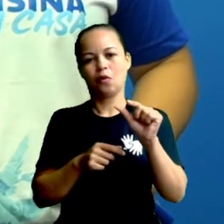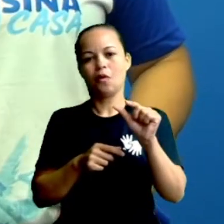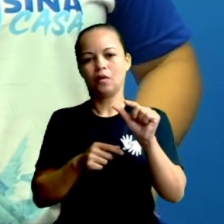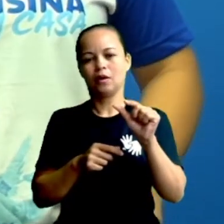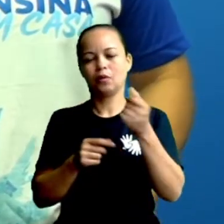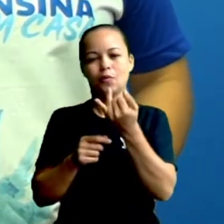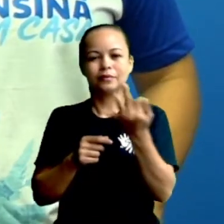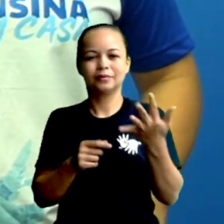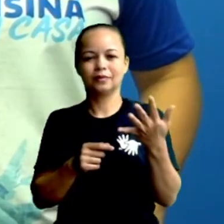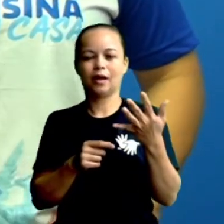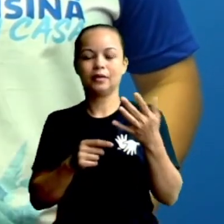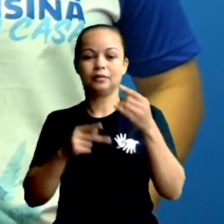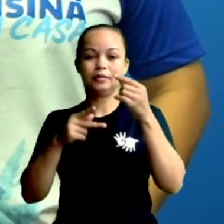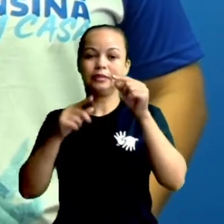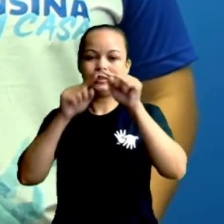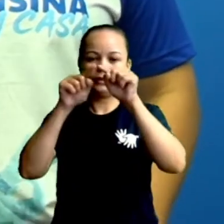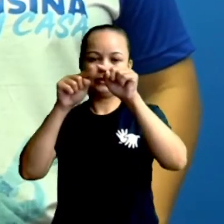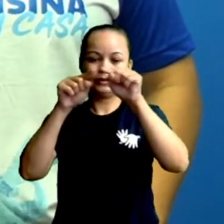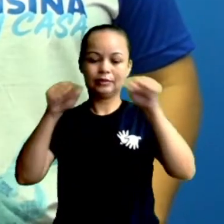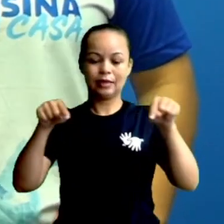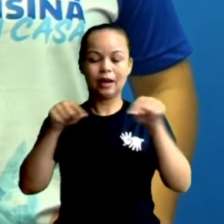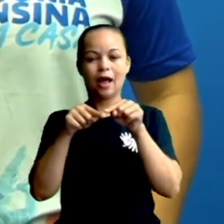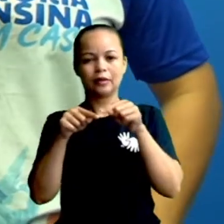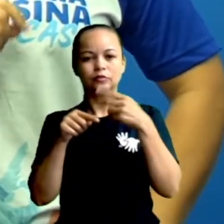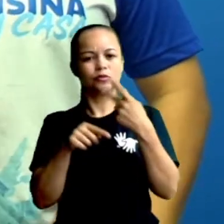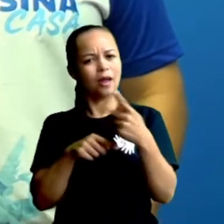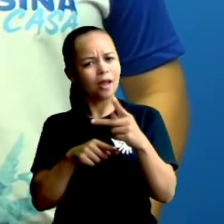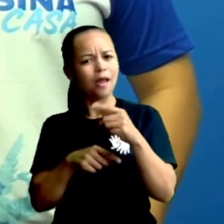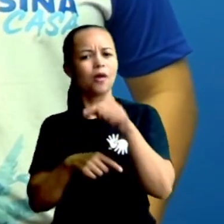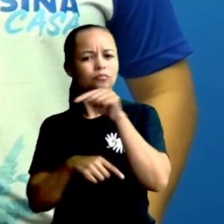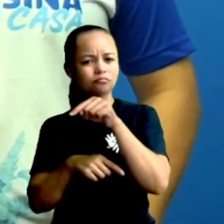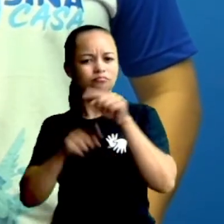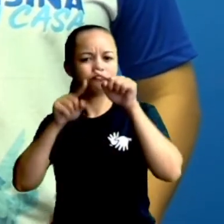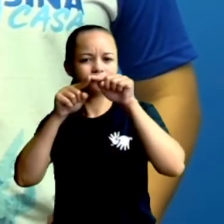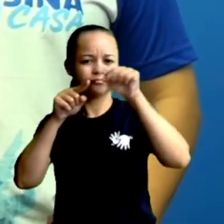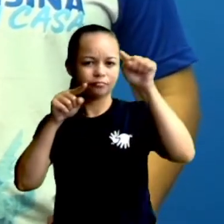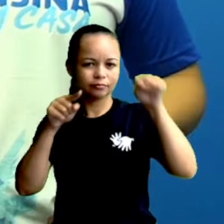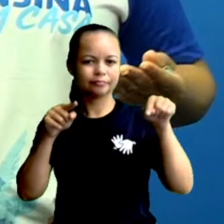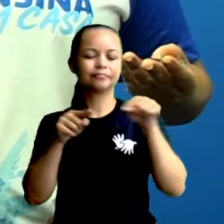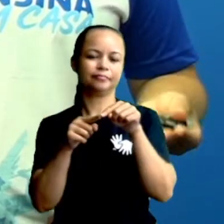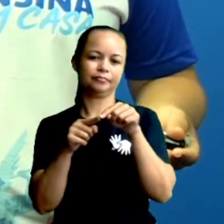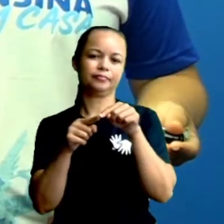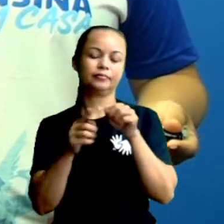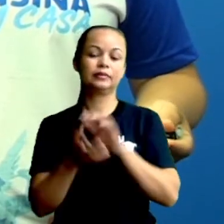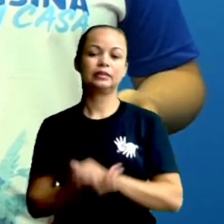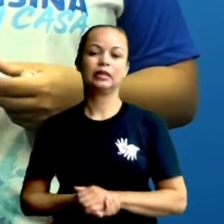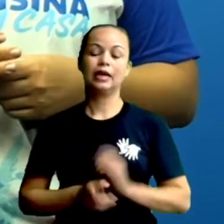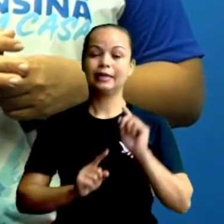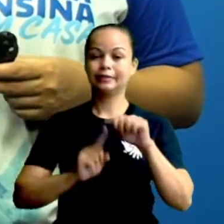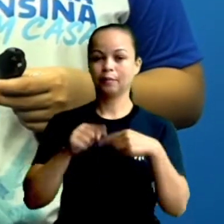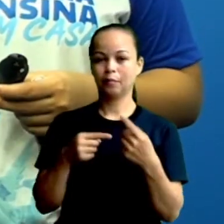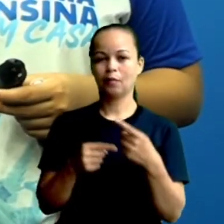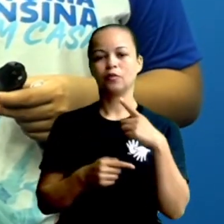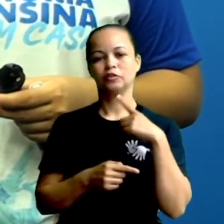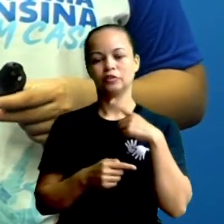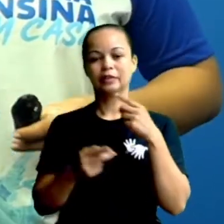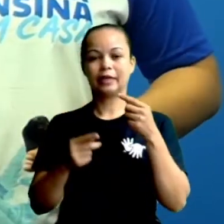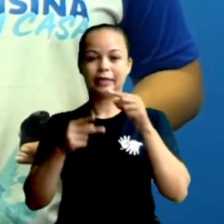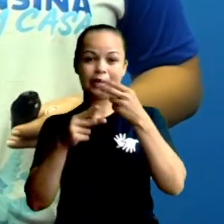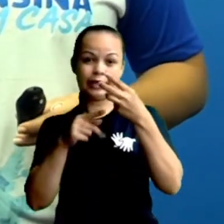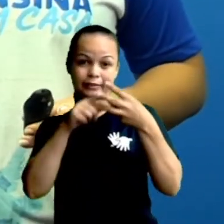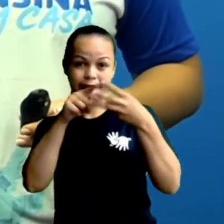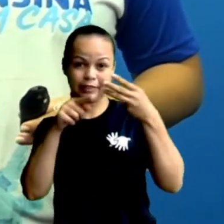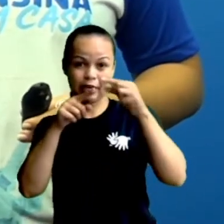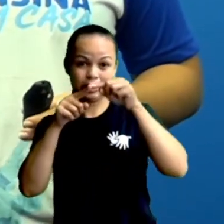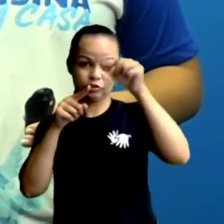a menor quantidade de lados, tá certo? De um polígono é o triângulo, tá certo? Aí depois do triângulo, 3